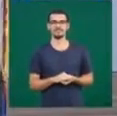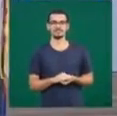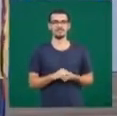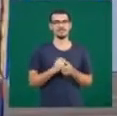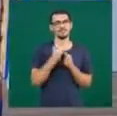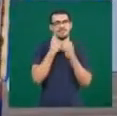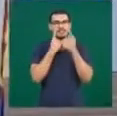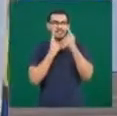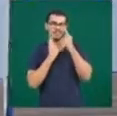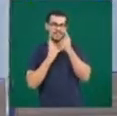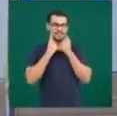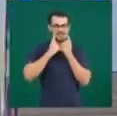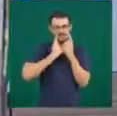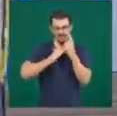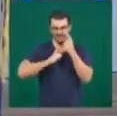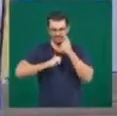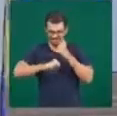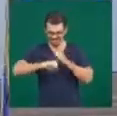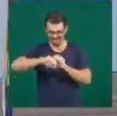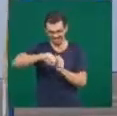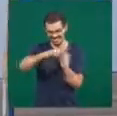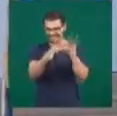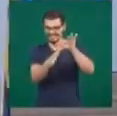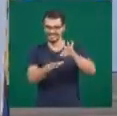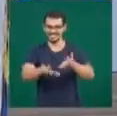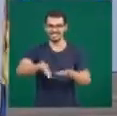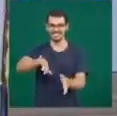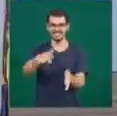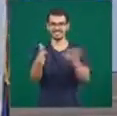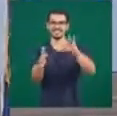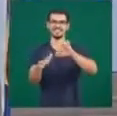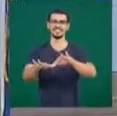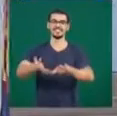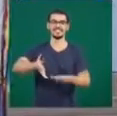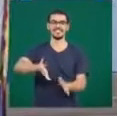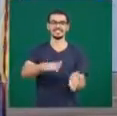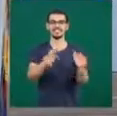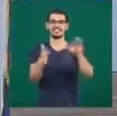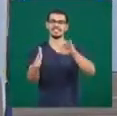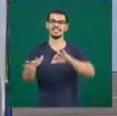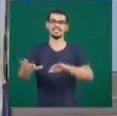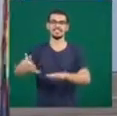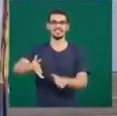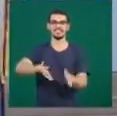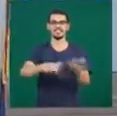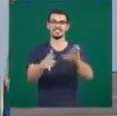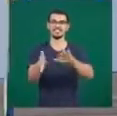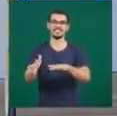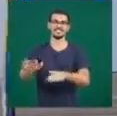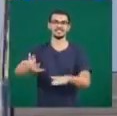Quanto mais meus olhos choram, mais o mar quebra na praia.